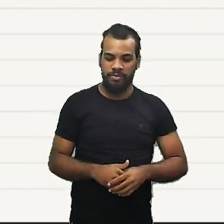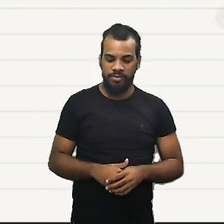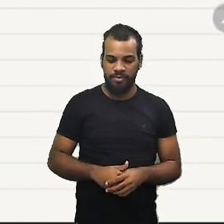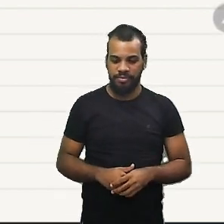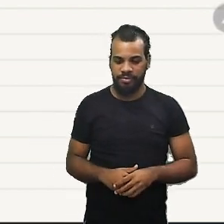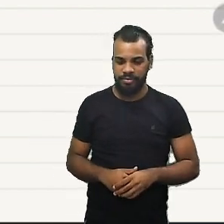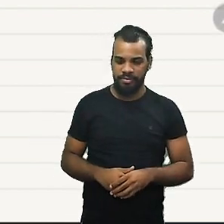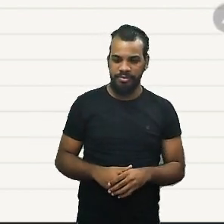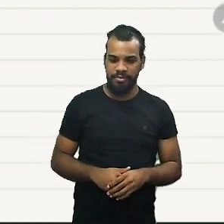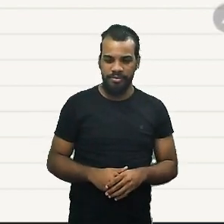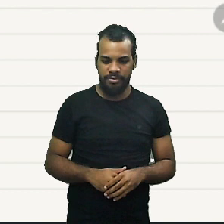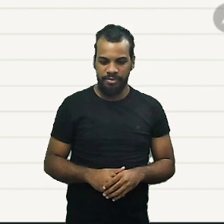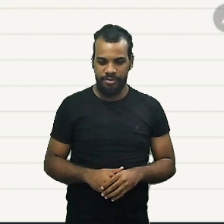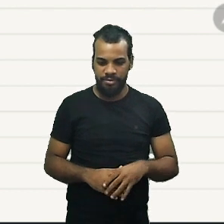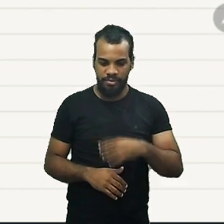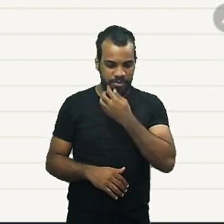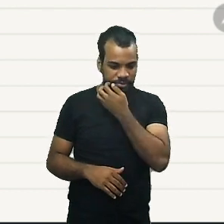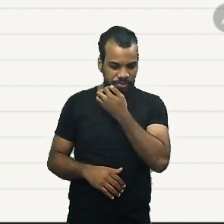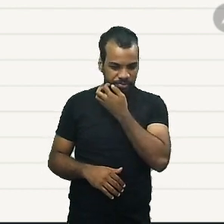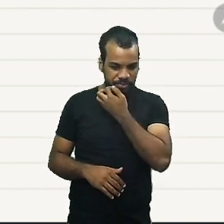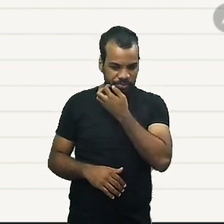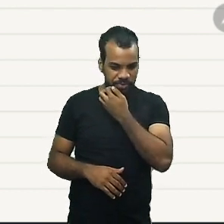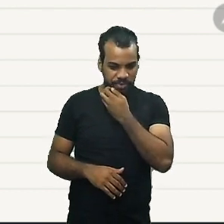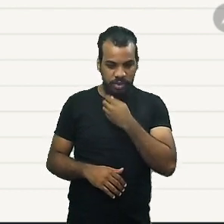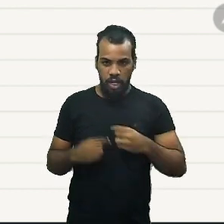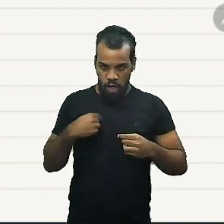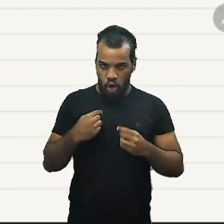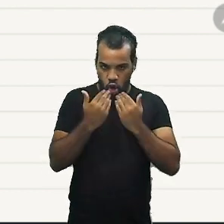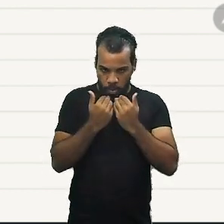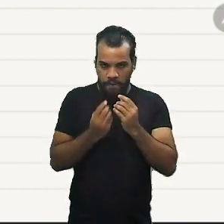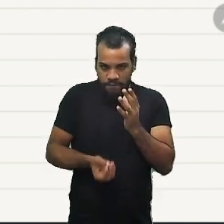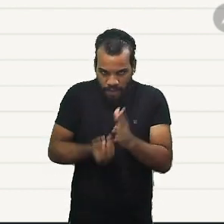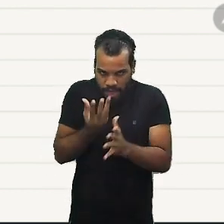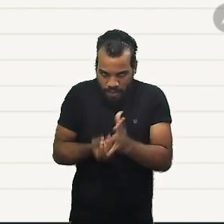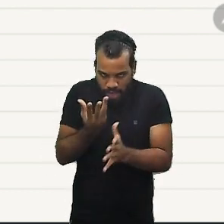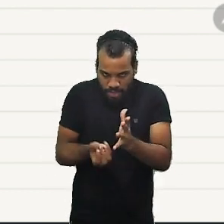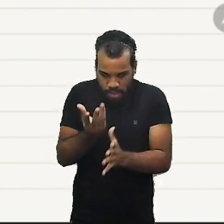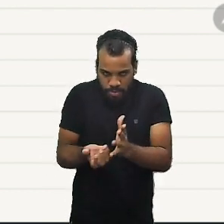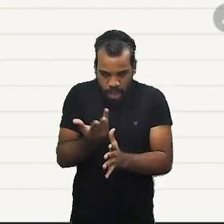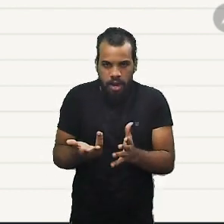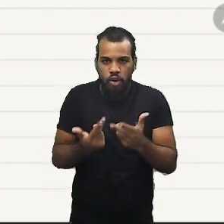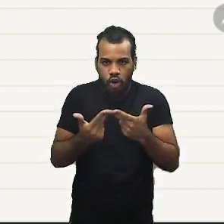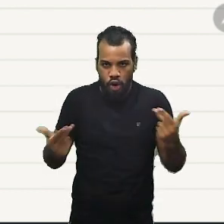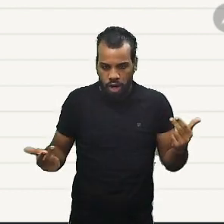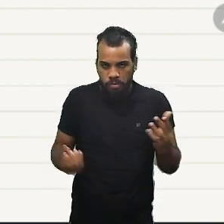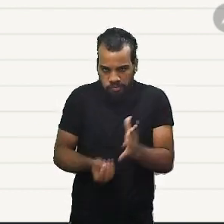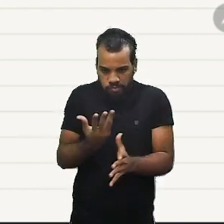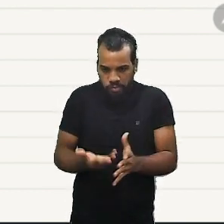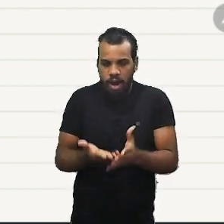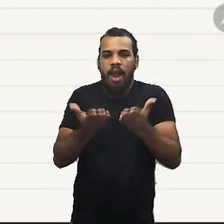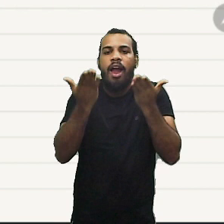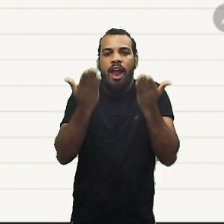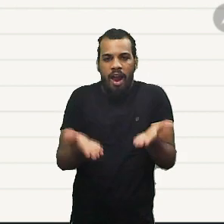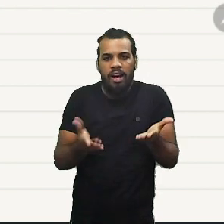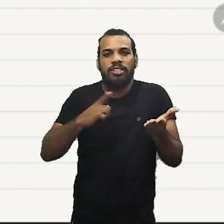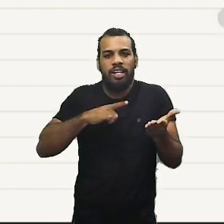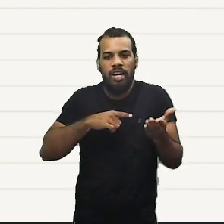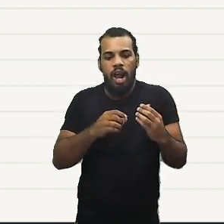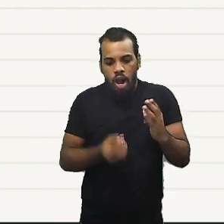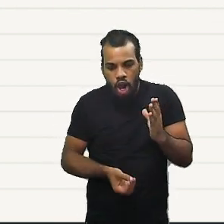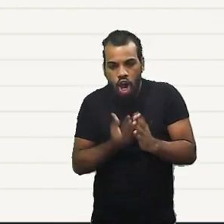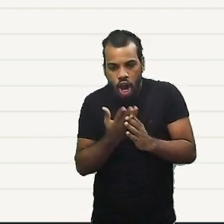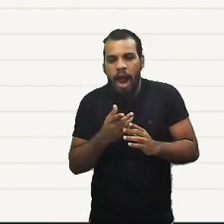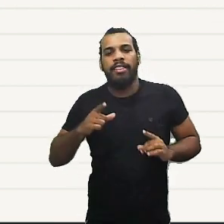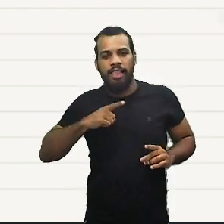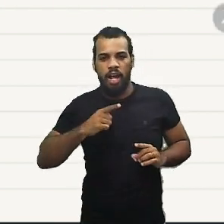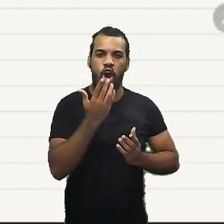teoria, depois que você começa a produzir muita substância orgânica, aí é aí que você pode ter os consumidores. Aí é